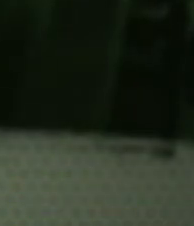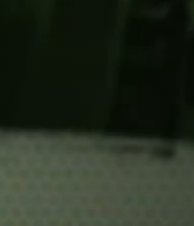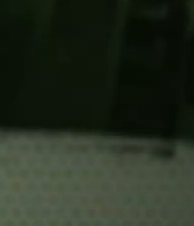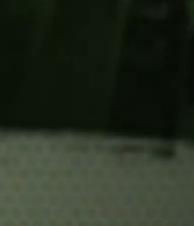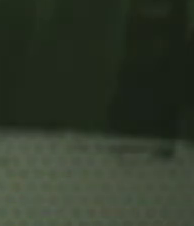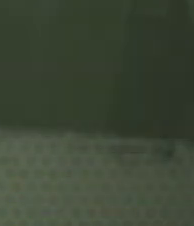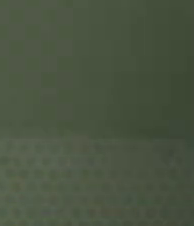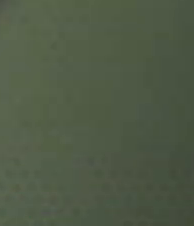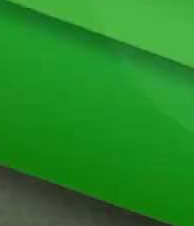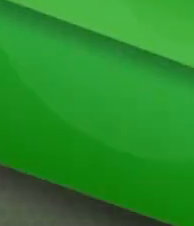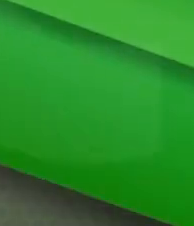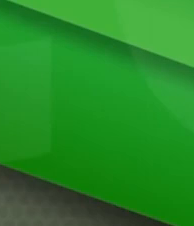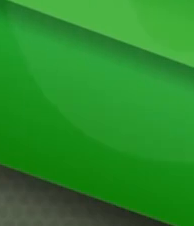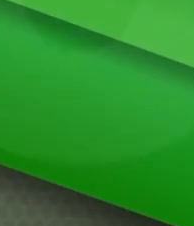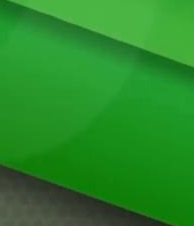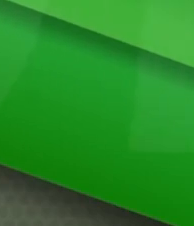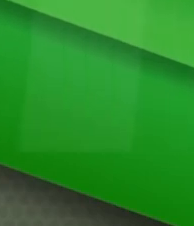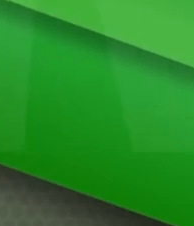E aí